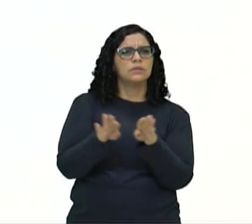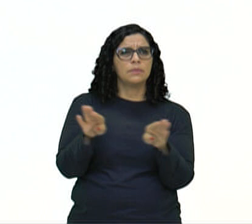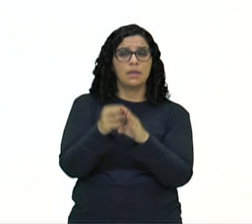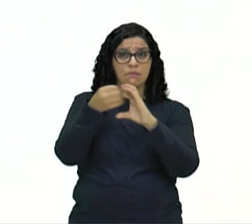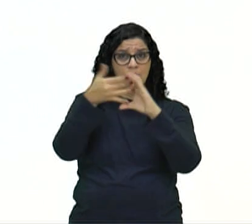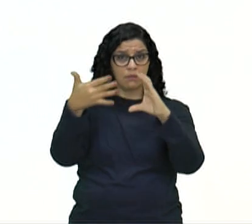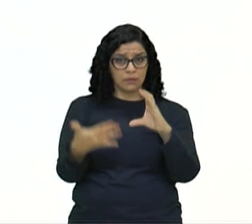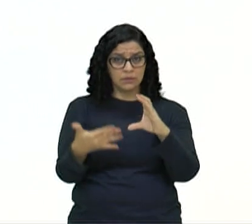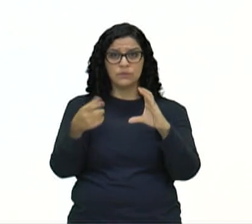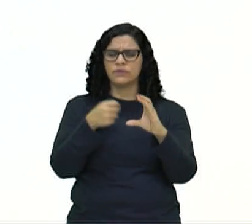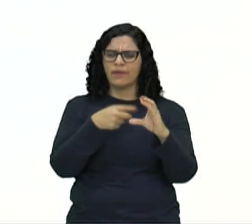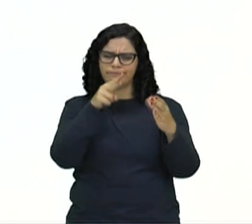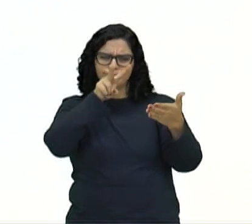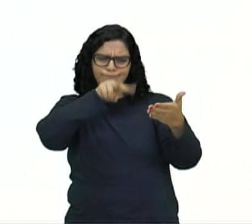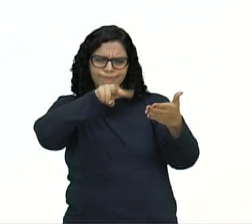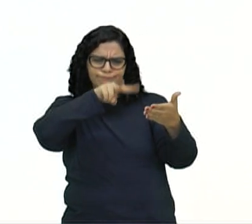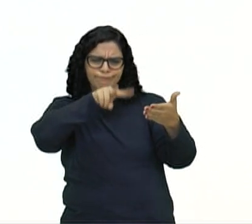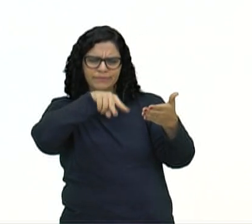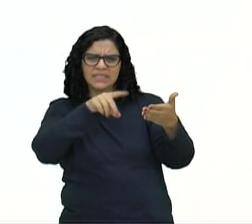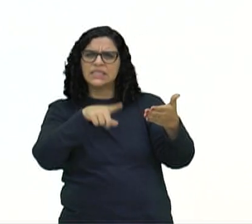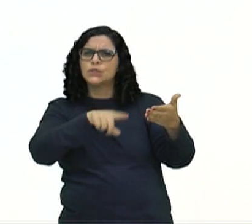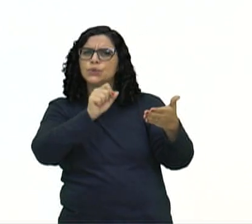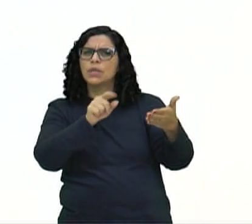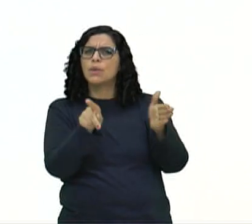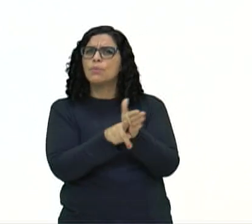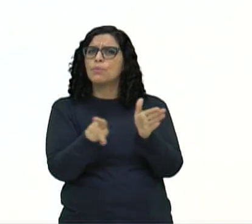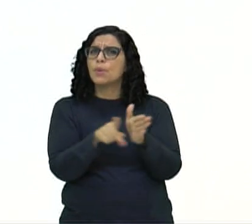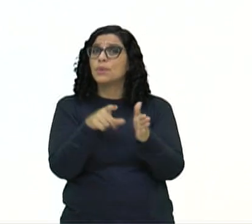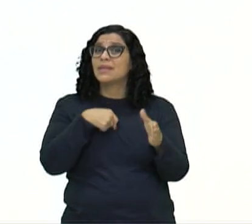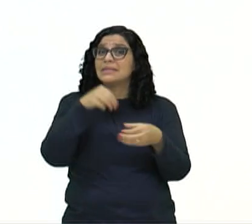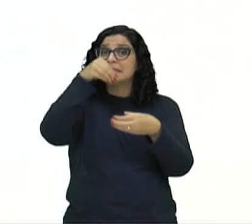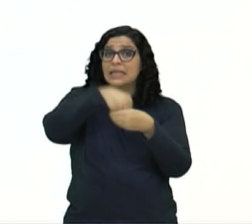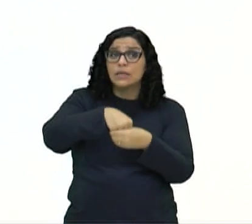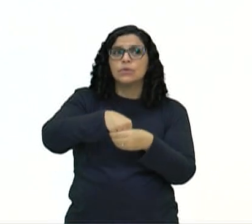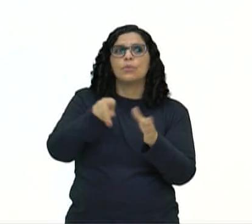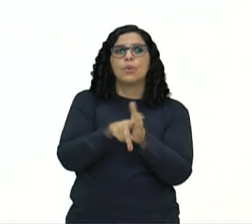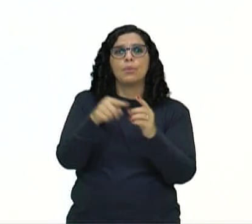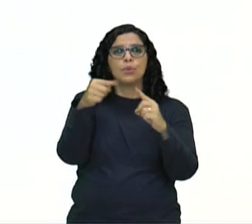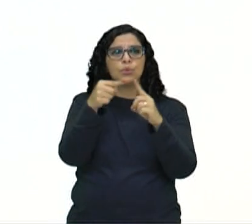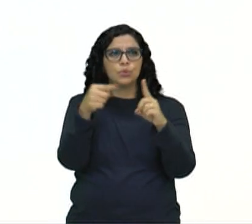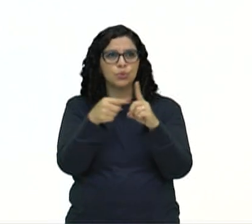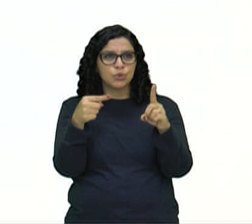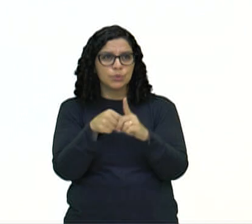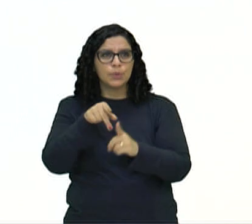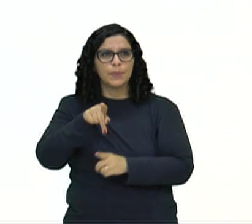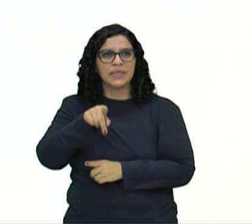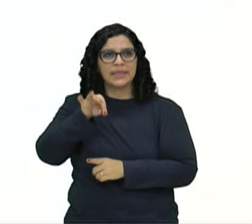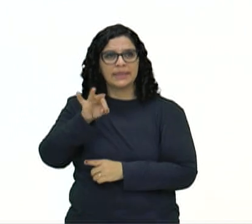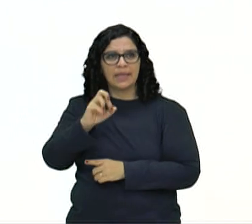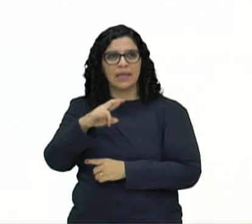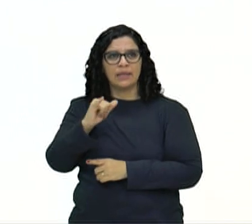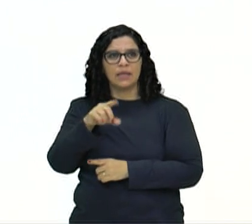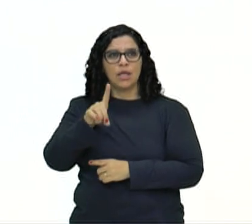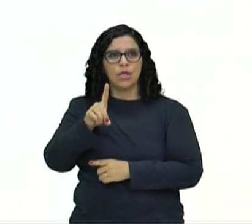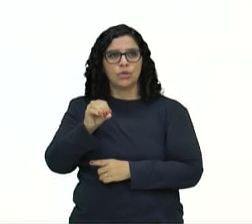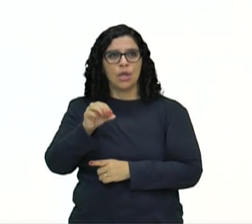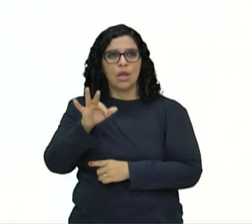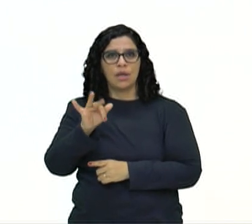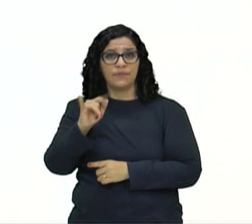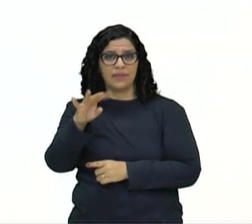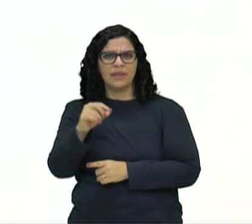seguintes características e marque as opções de estruturas de pteridófitas. Que estruturas você acredita que tem numa